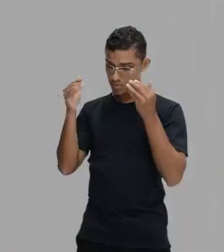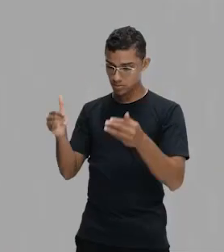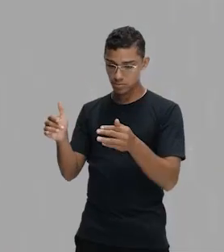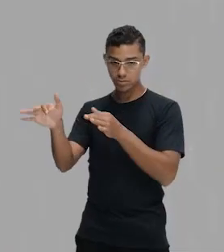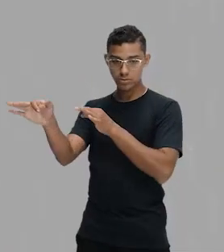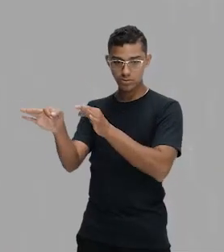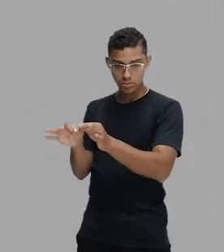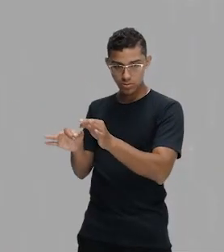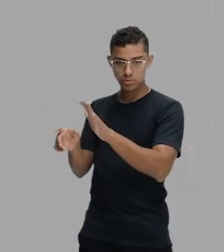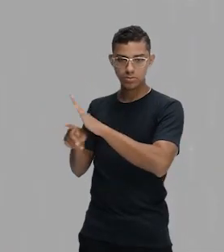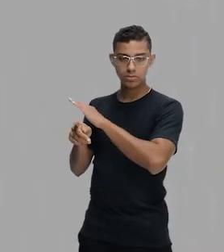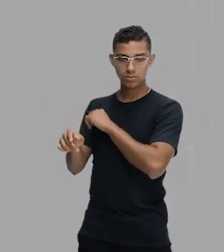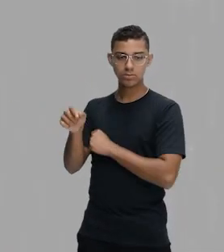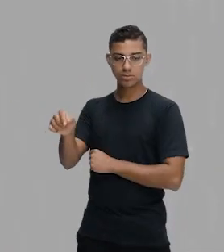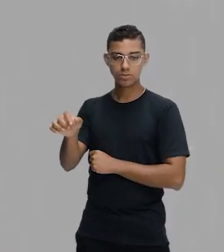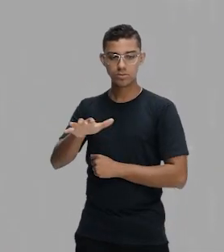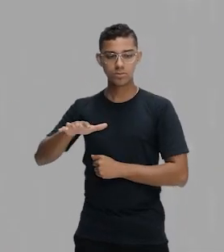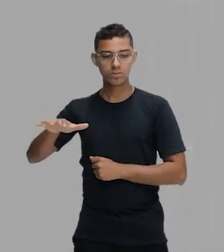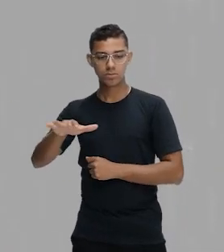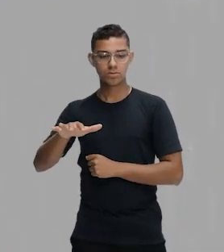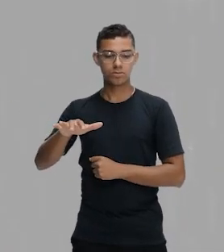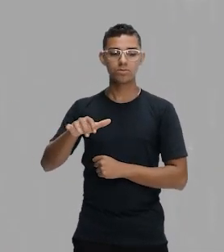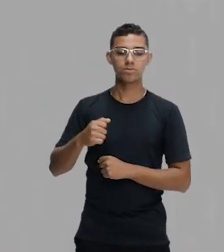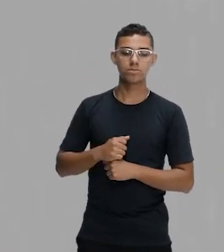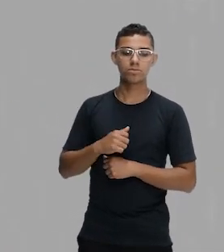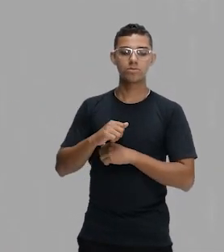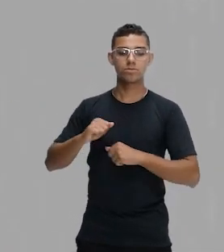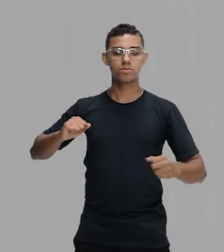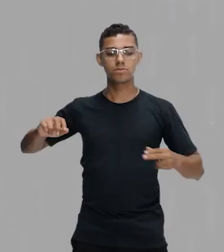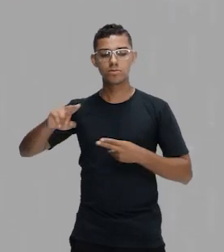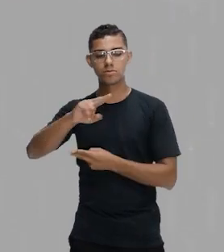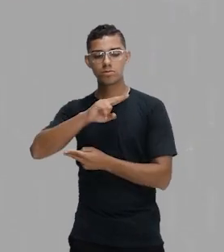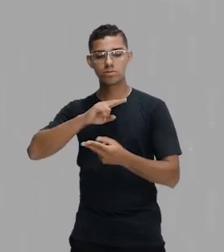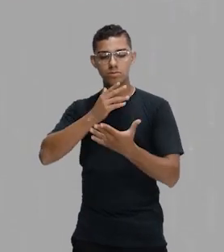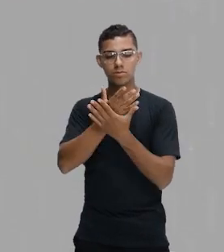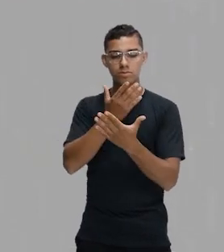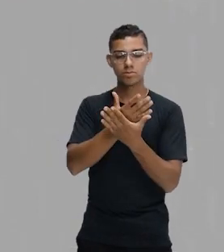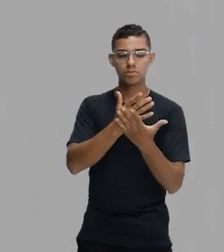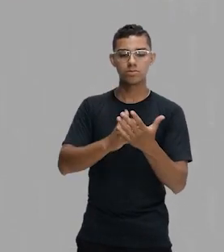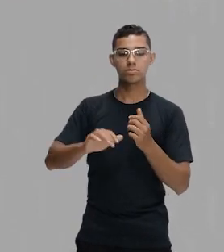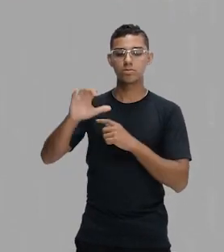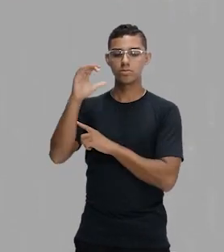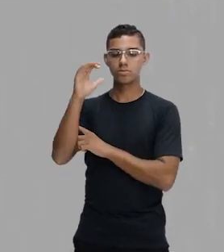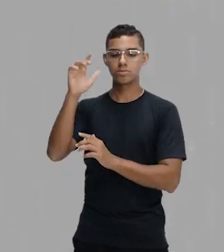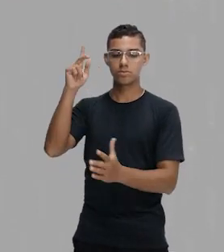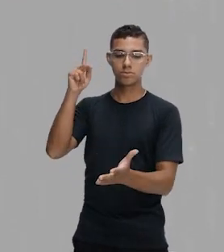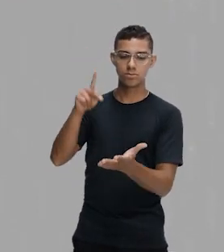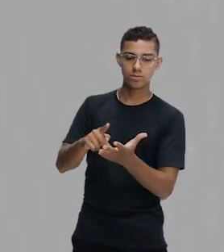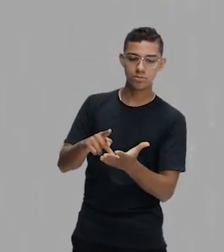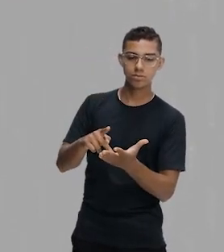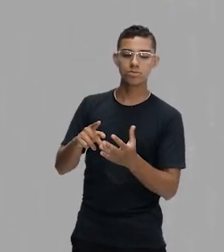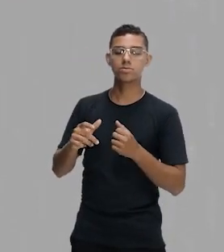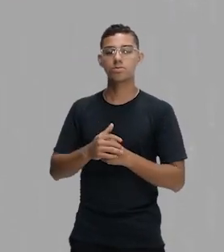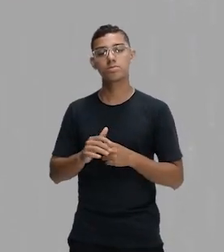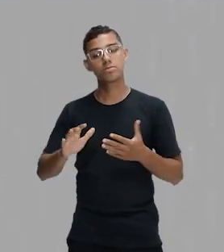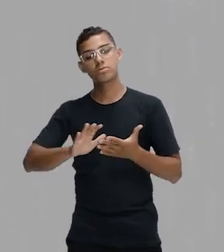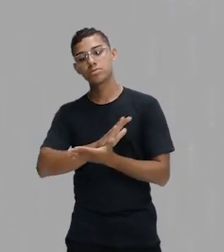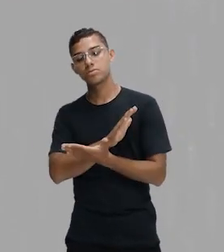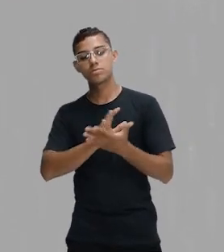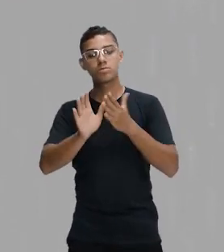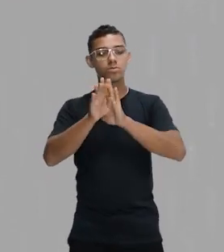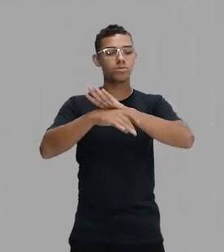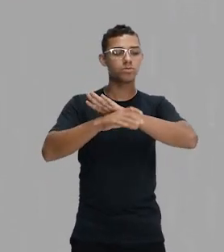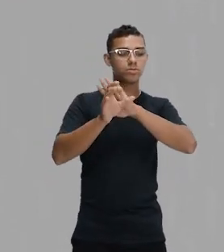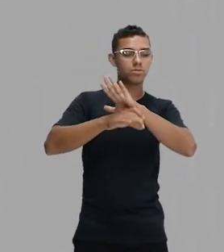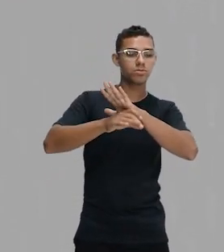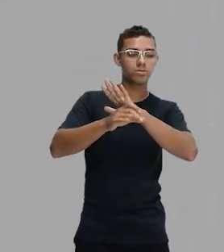formulação, não é, dessa astronomia como uma ciência de fato. Okay? Deixando aí alguns conceitos